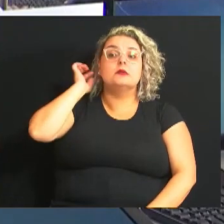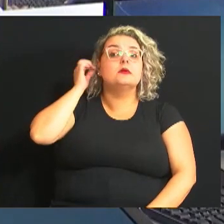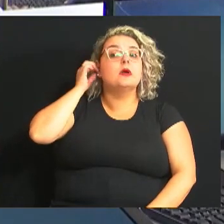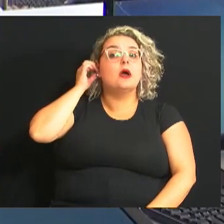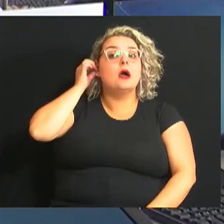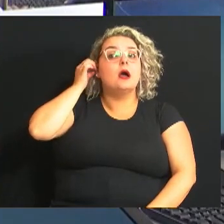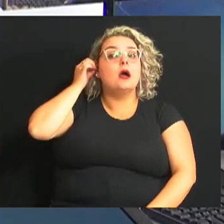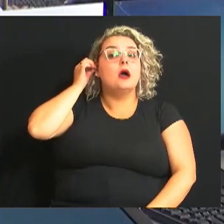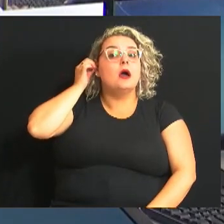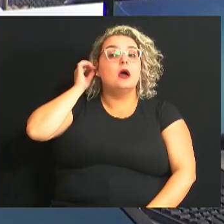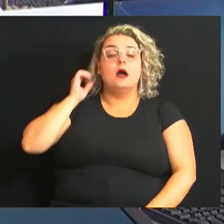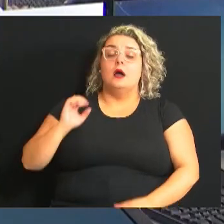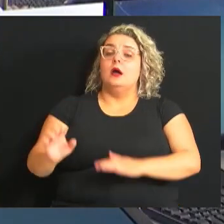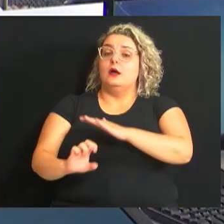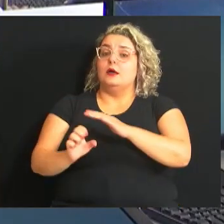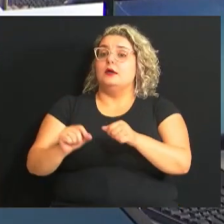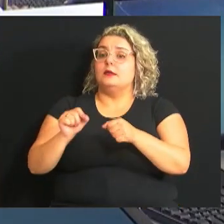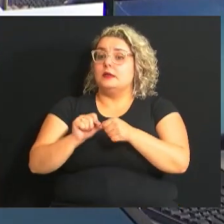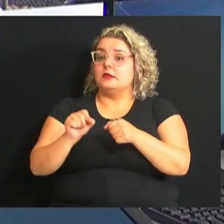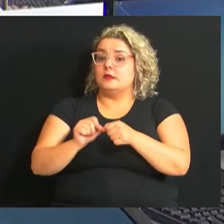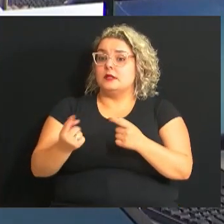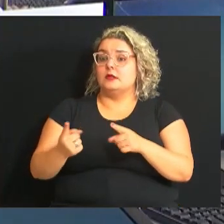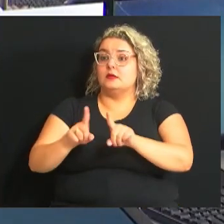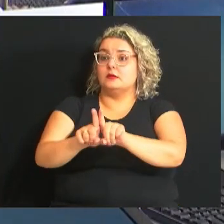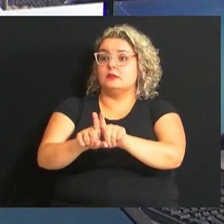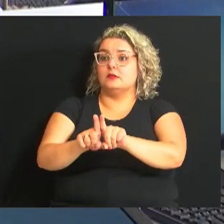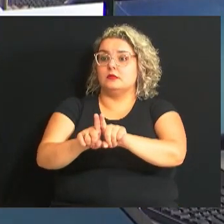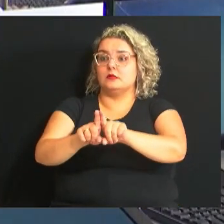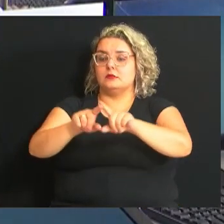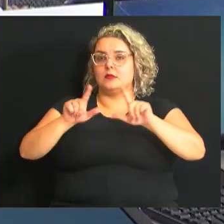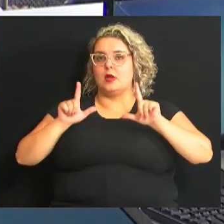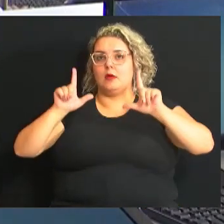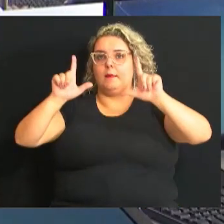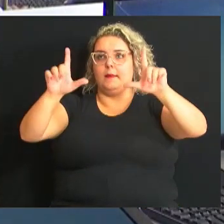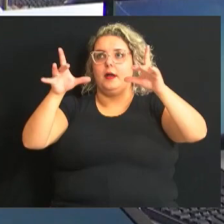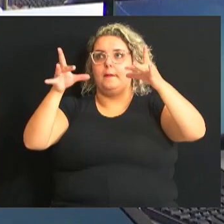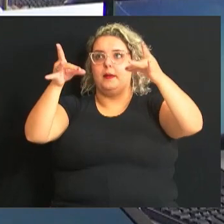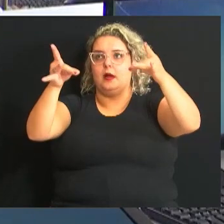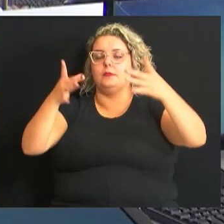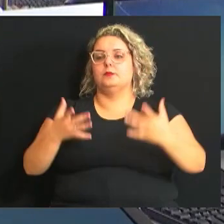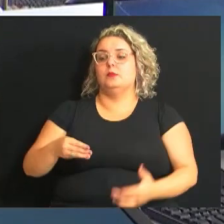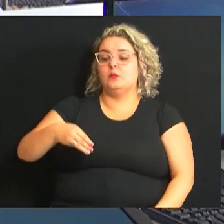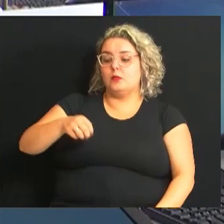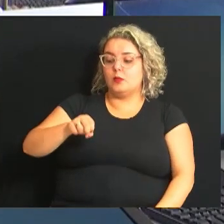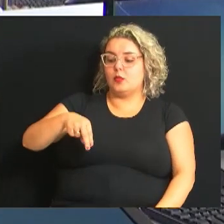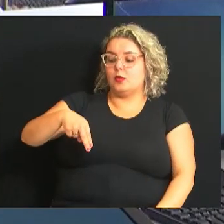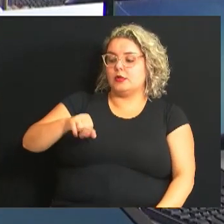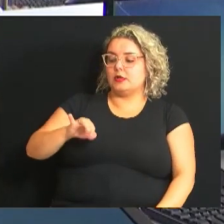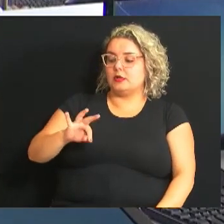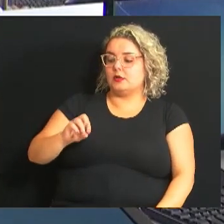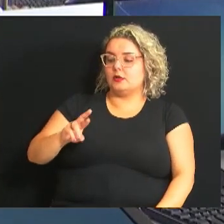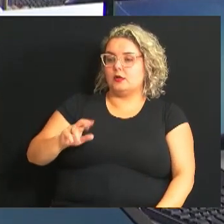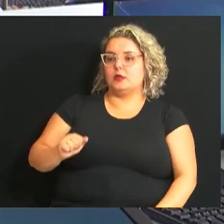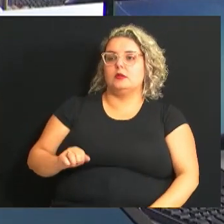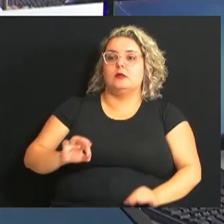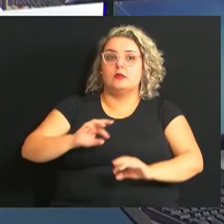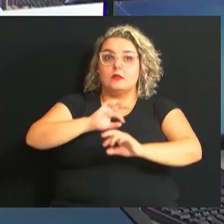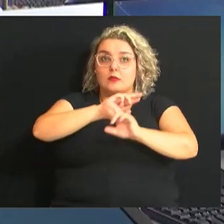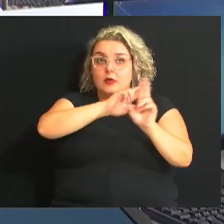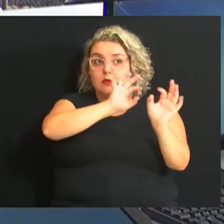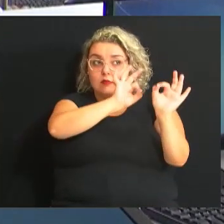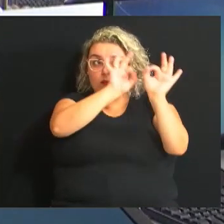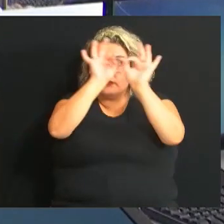com a Sincamp, nós fornecemos uma placa do programa Monitora Campinas. Então fica no local visível nesse estabelecimento,